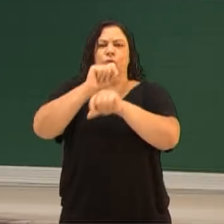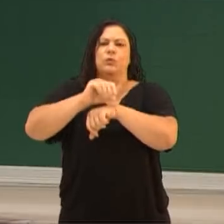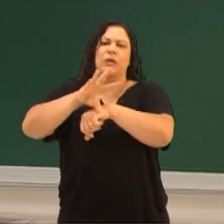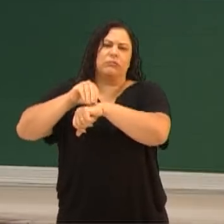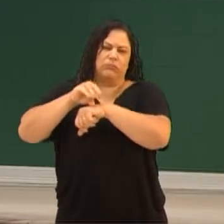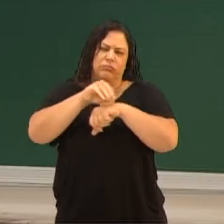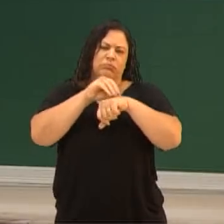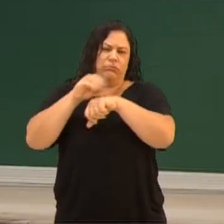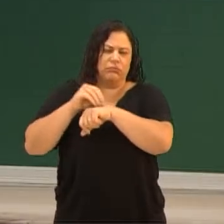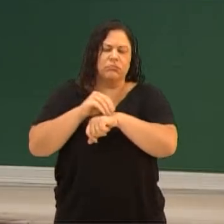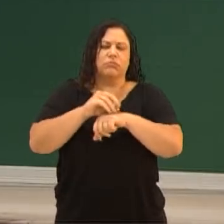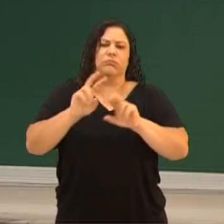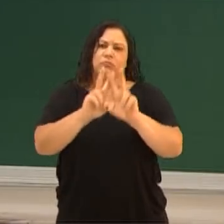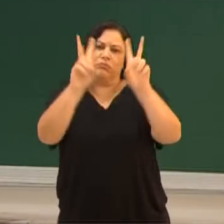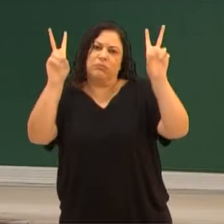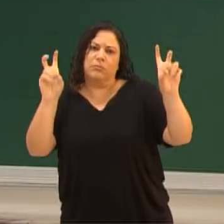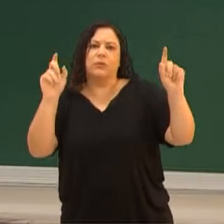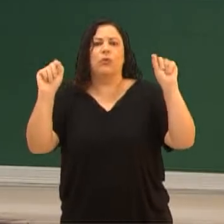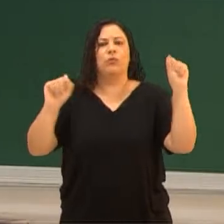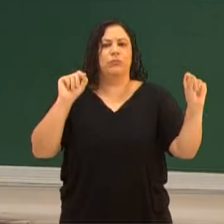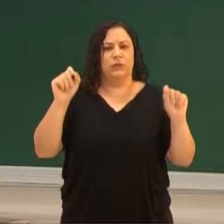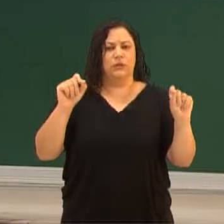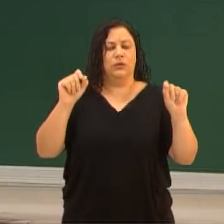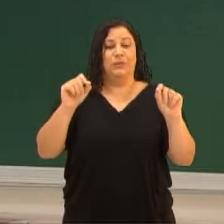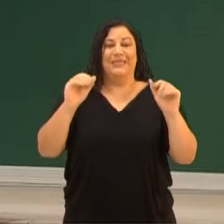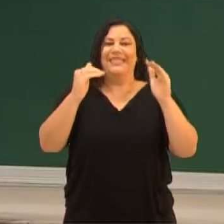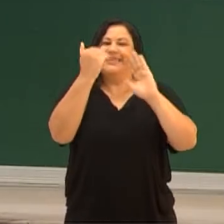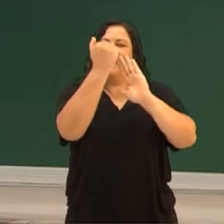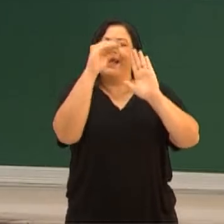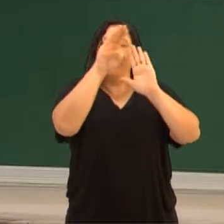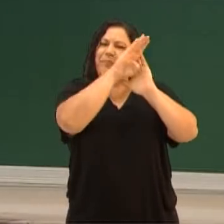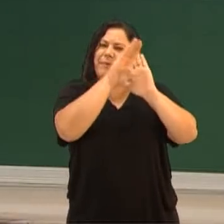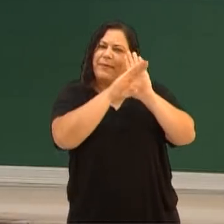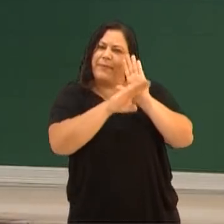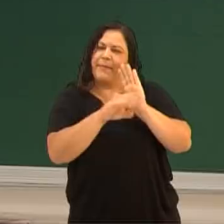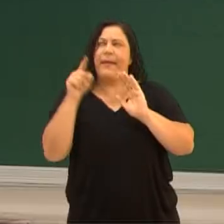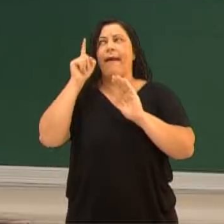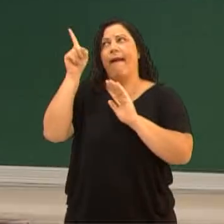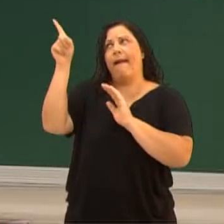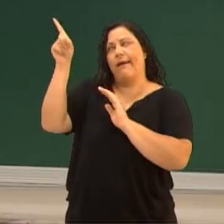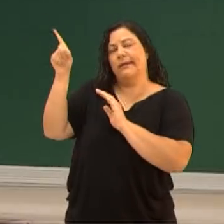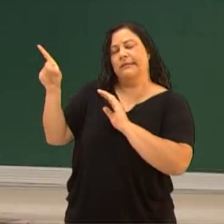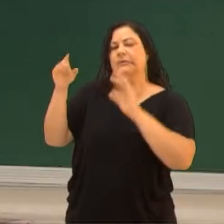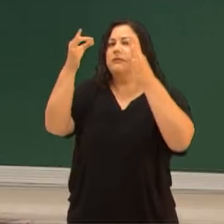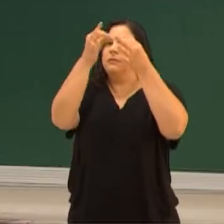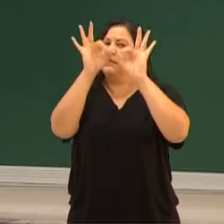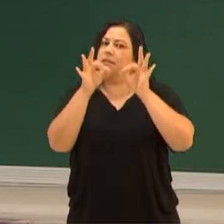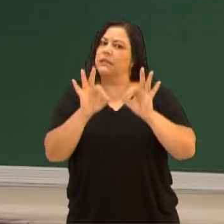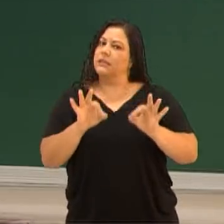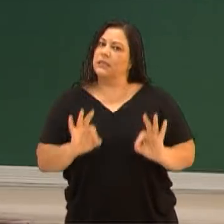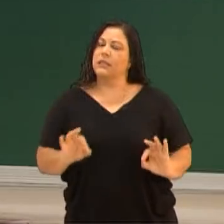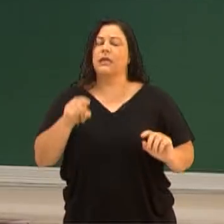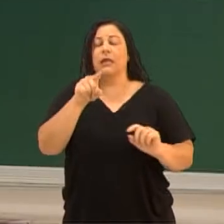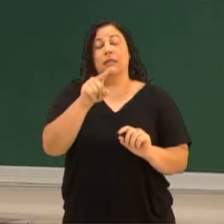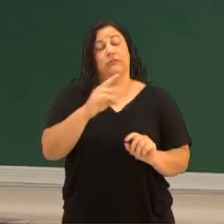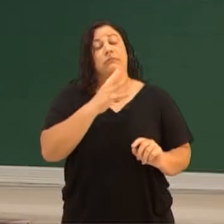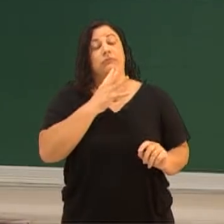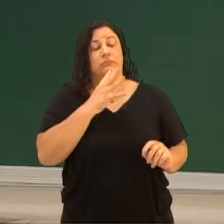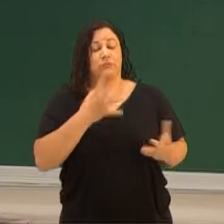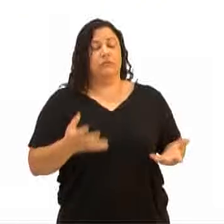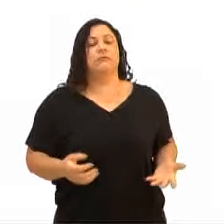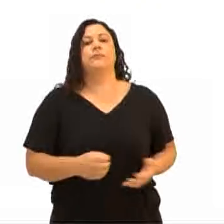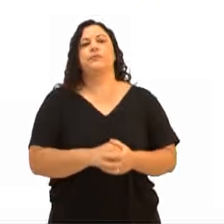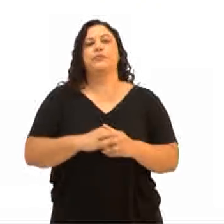Não precisa se ater à resposta que nós colocamos aqui, que é mais detalhada, né? Você vai fazer de acordo com o seu conhecimento. O